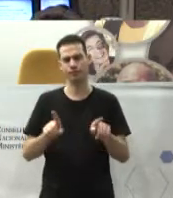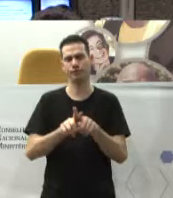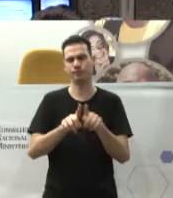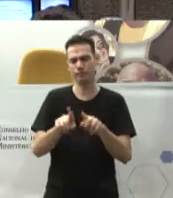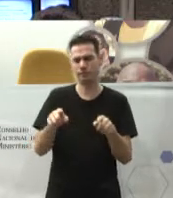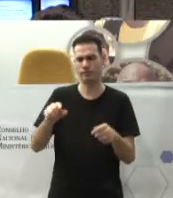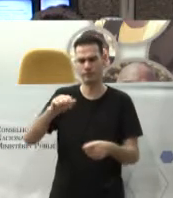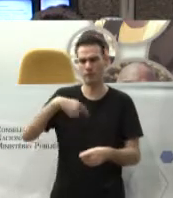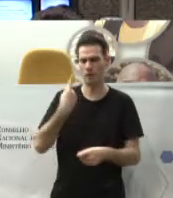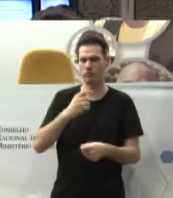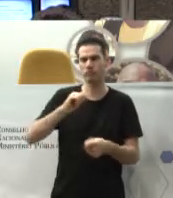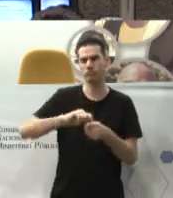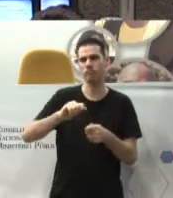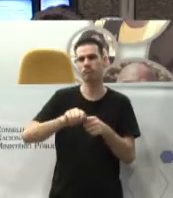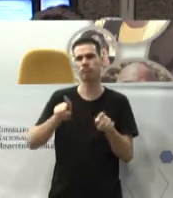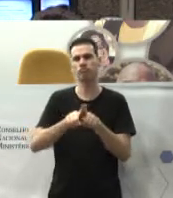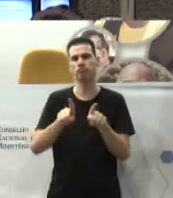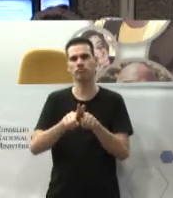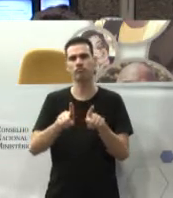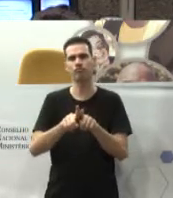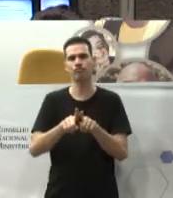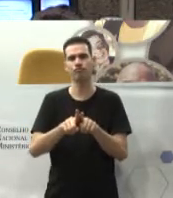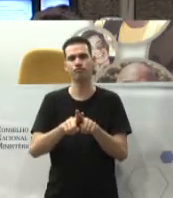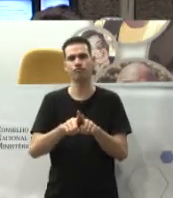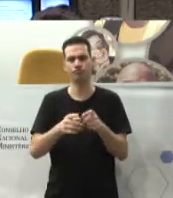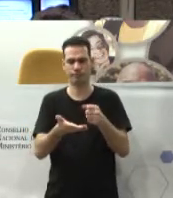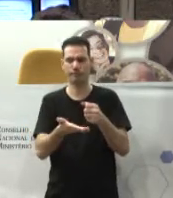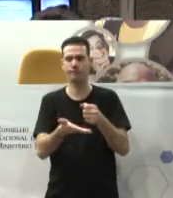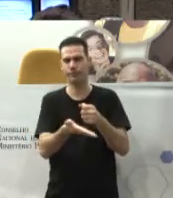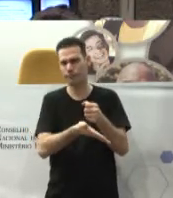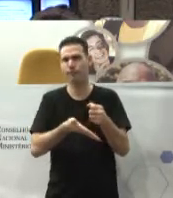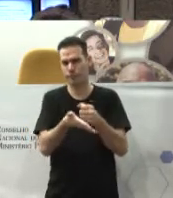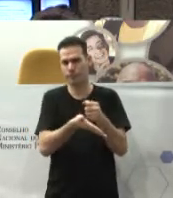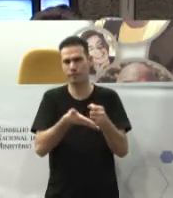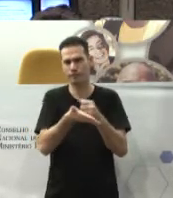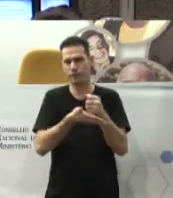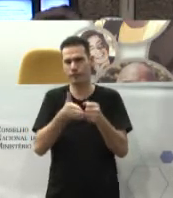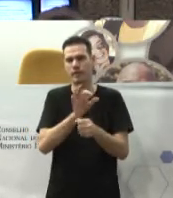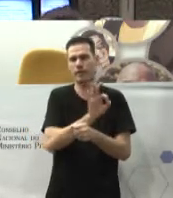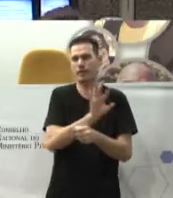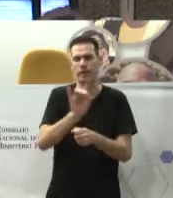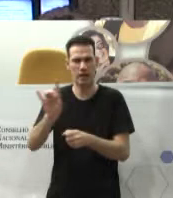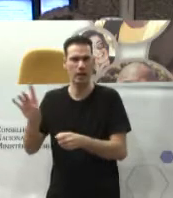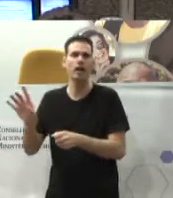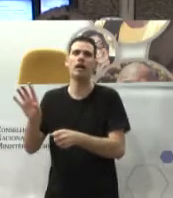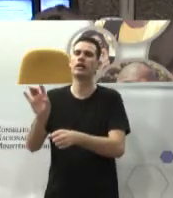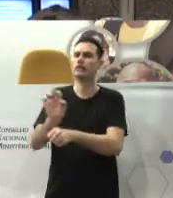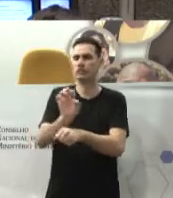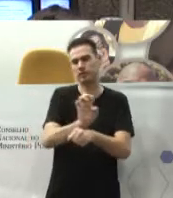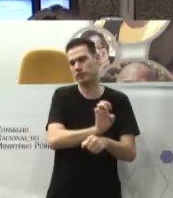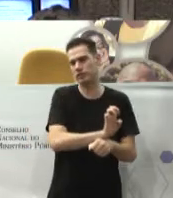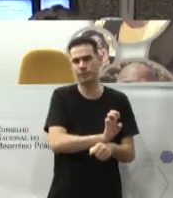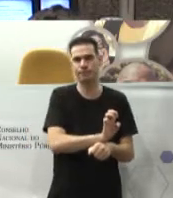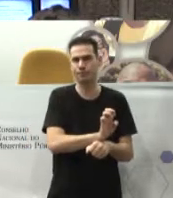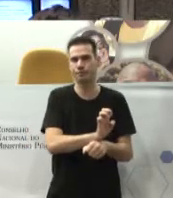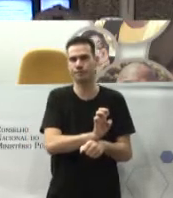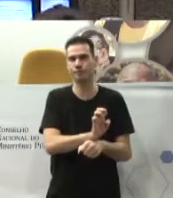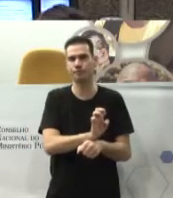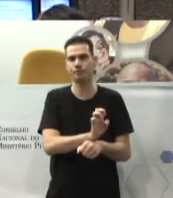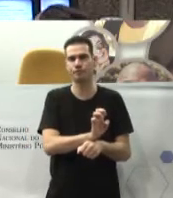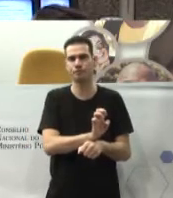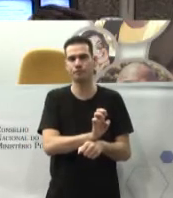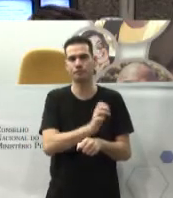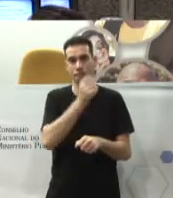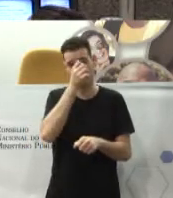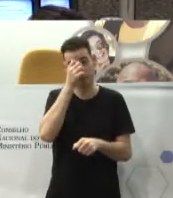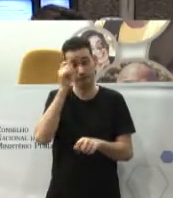também indicativos para a base, né, em cada um dos estados. Tudo é levado antes